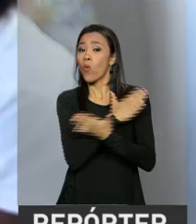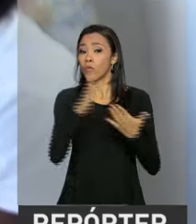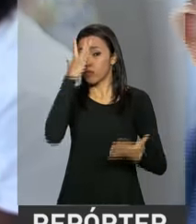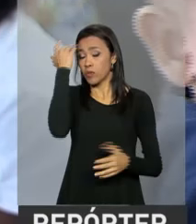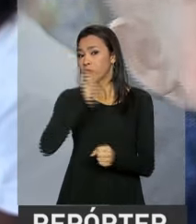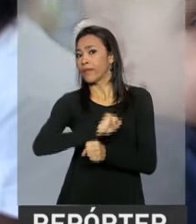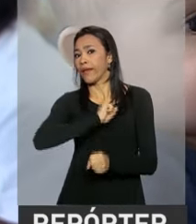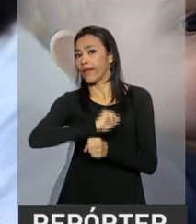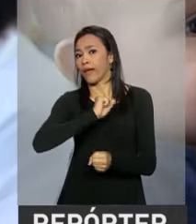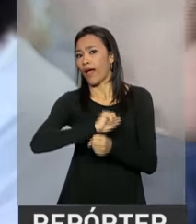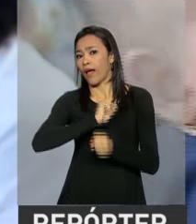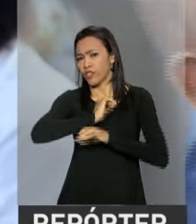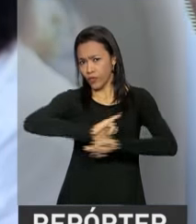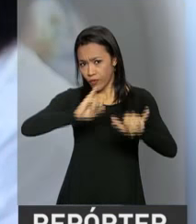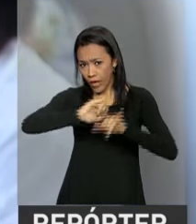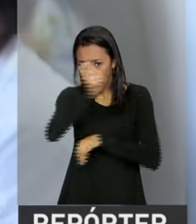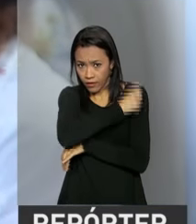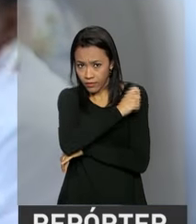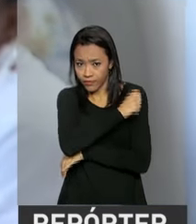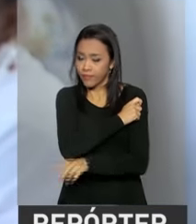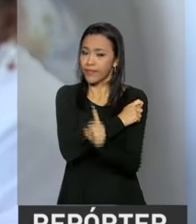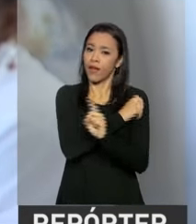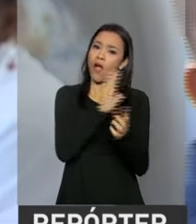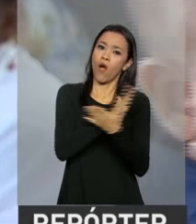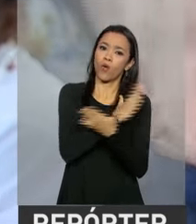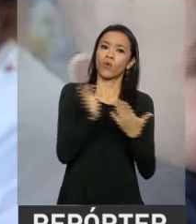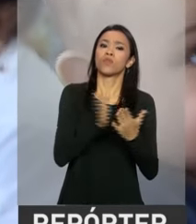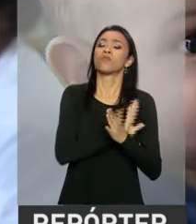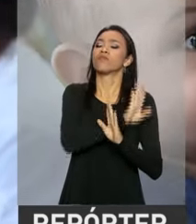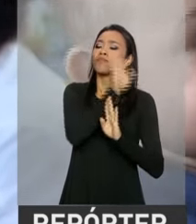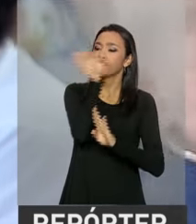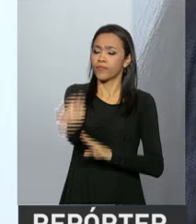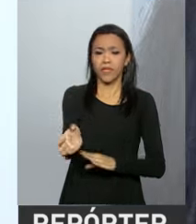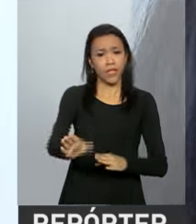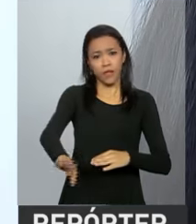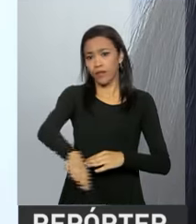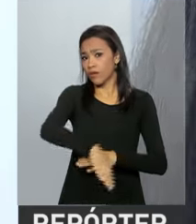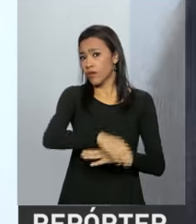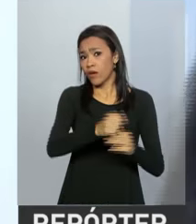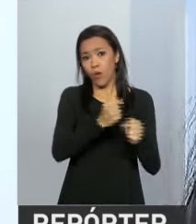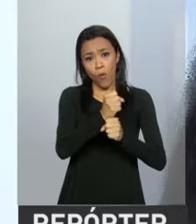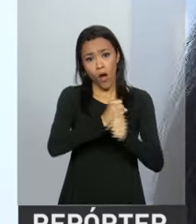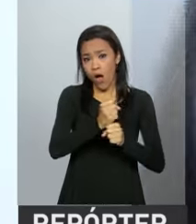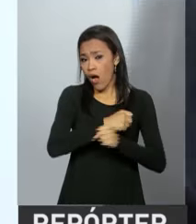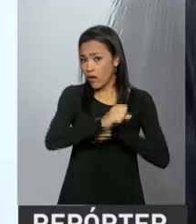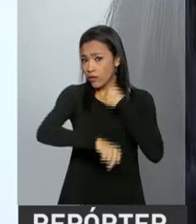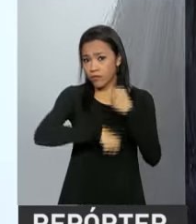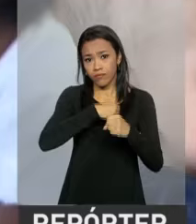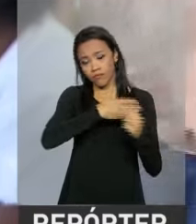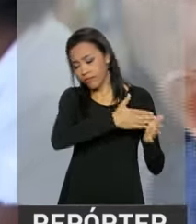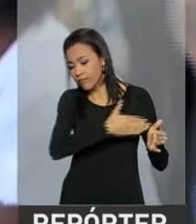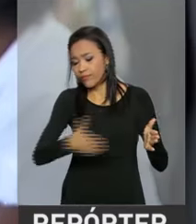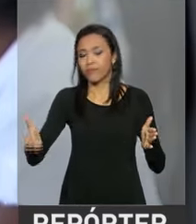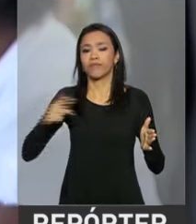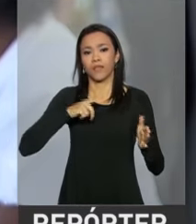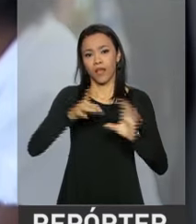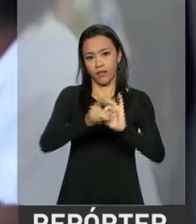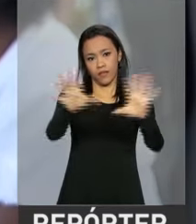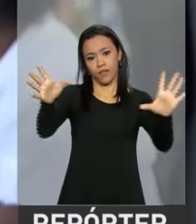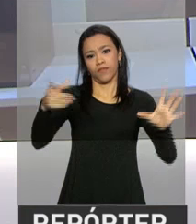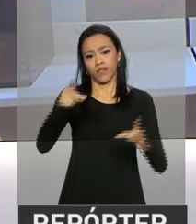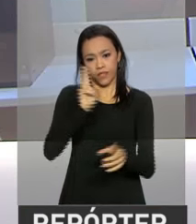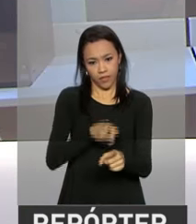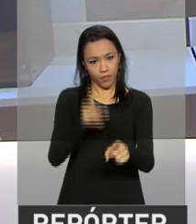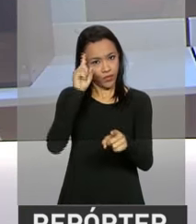proteger. Afinal, as vacinas estão disponíveis nos postos de saúde durante todo o ano. Eu sempre dou no dia certo. Sim, sempre em